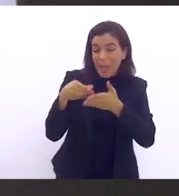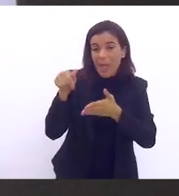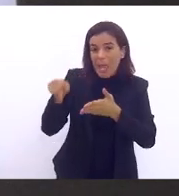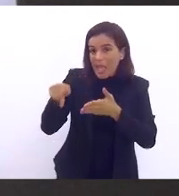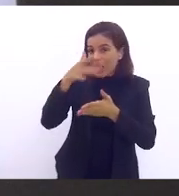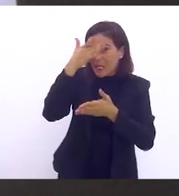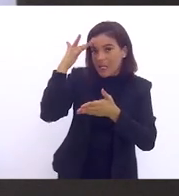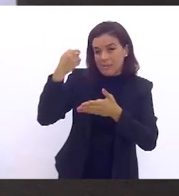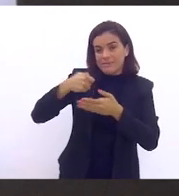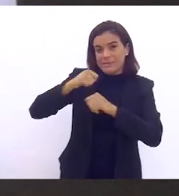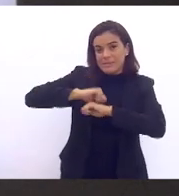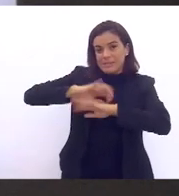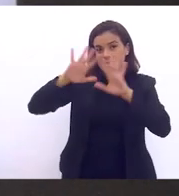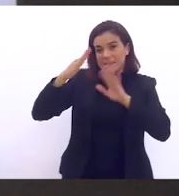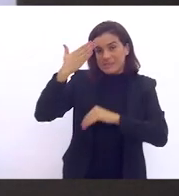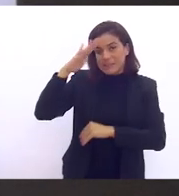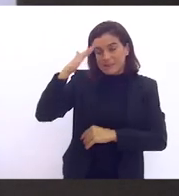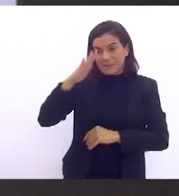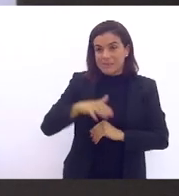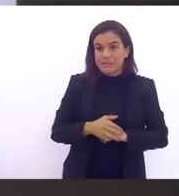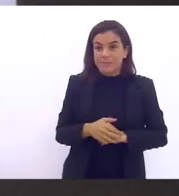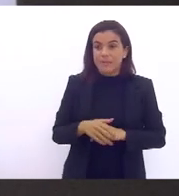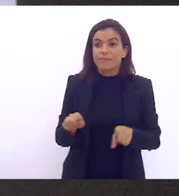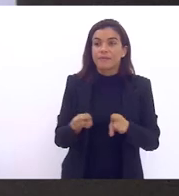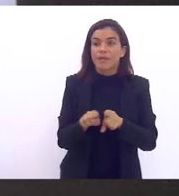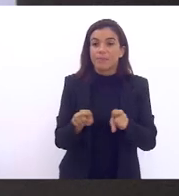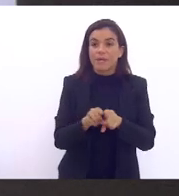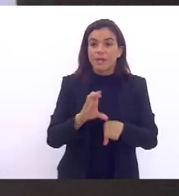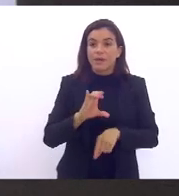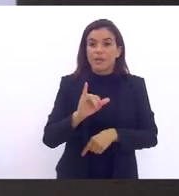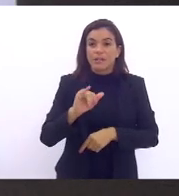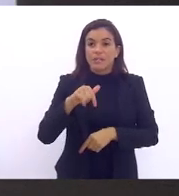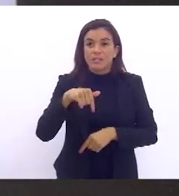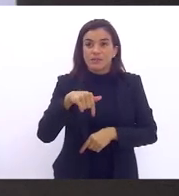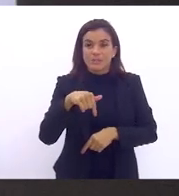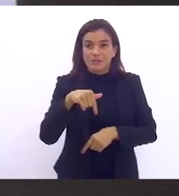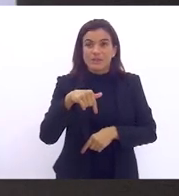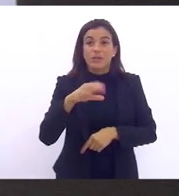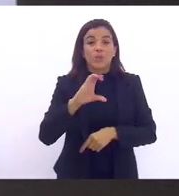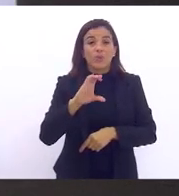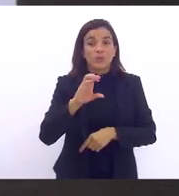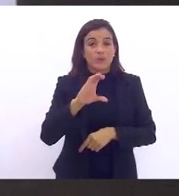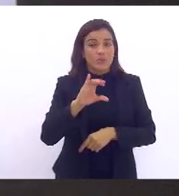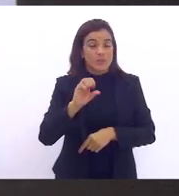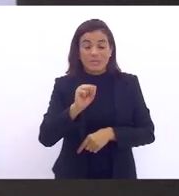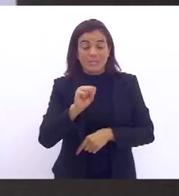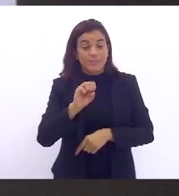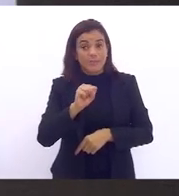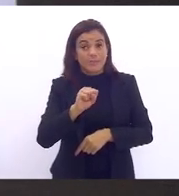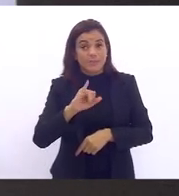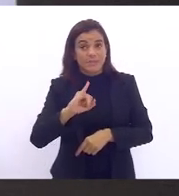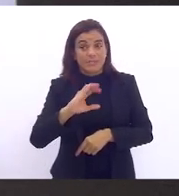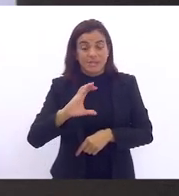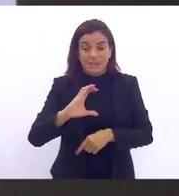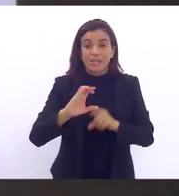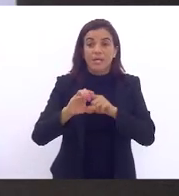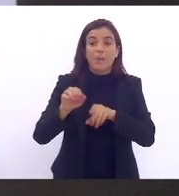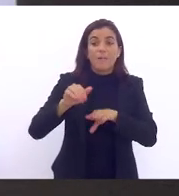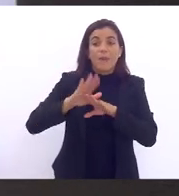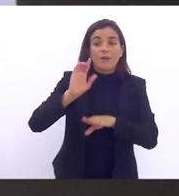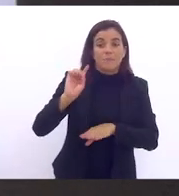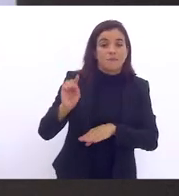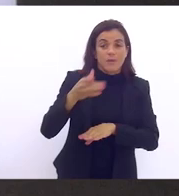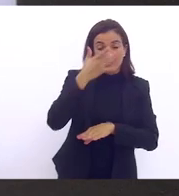clareza o CC também é foi um é uma van Itinerante né nós tivemos mais de 1000 pessoas